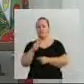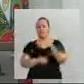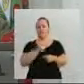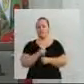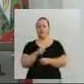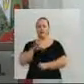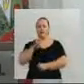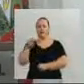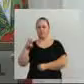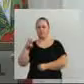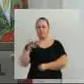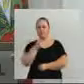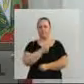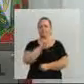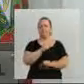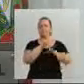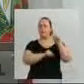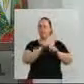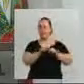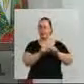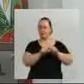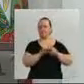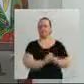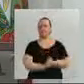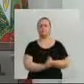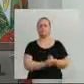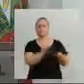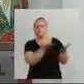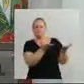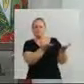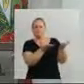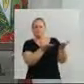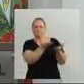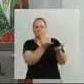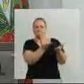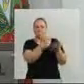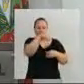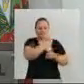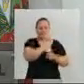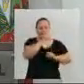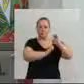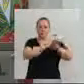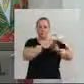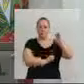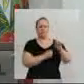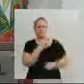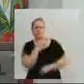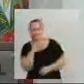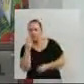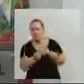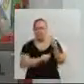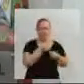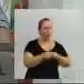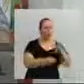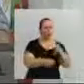intervenções. Falei da primeira, que é da necessidade de fazer a intervenção, está dentro da empresa, conhecendo a realidade financeira, econômica,